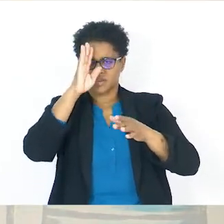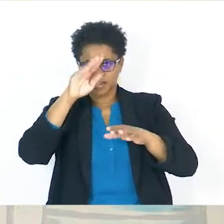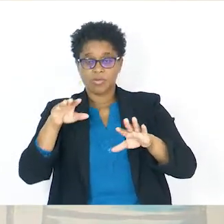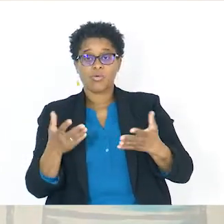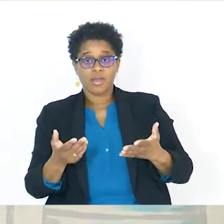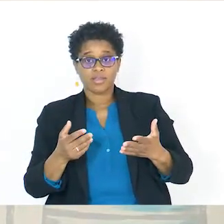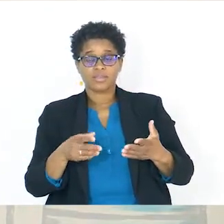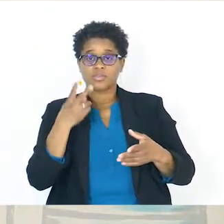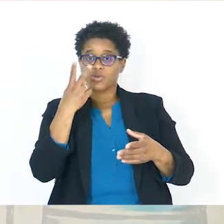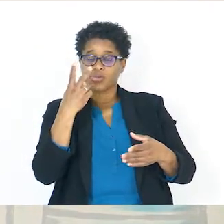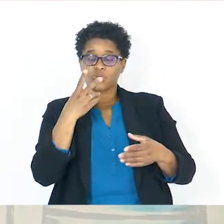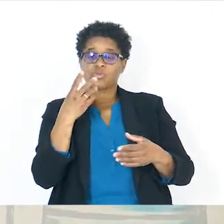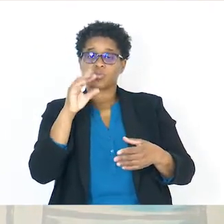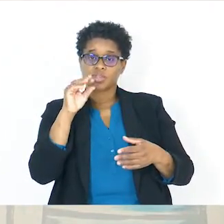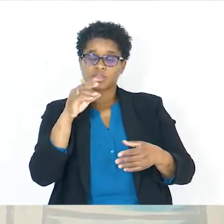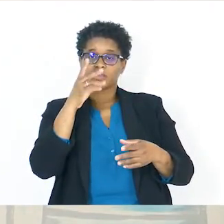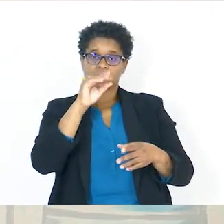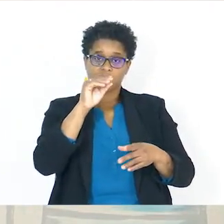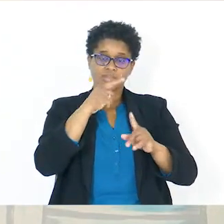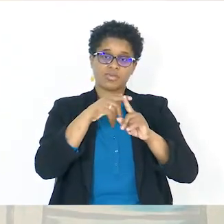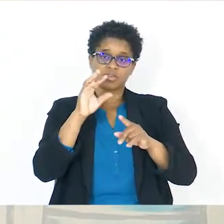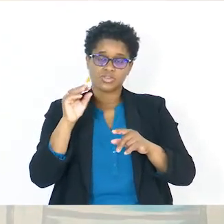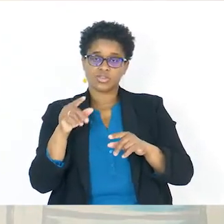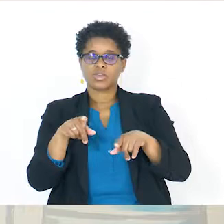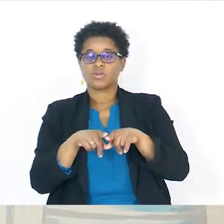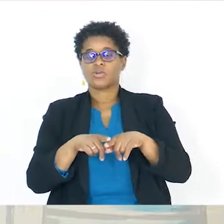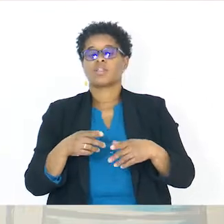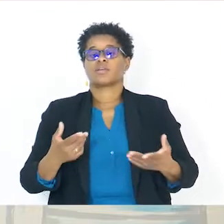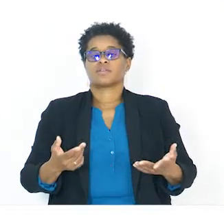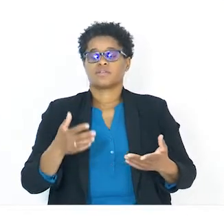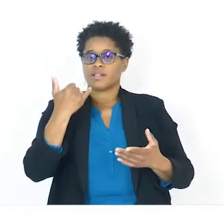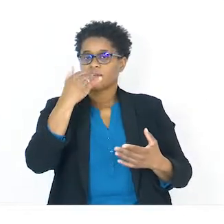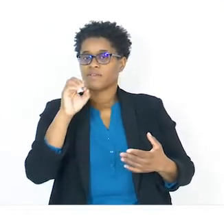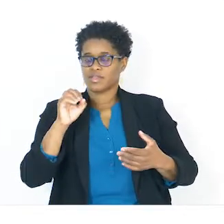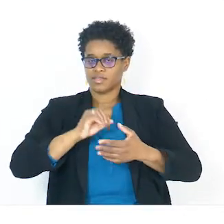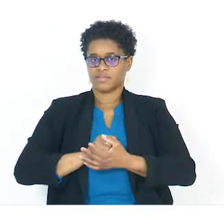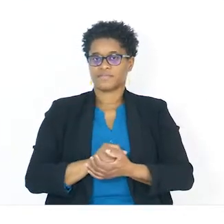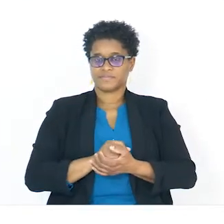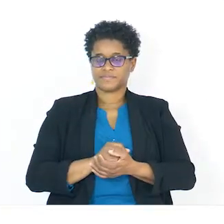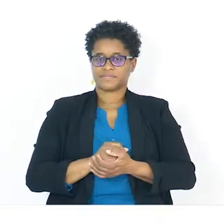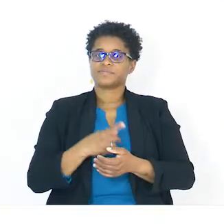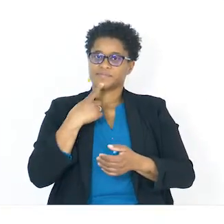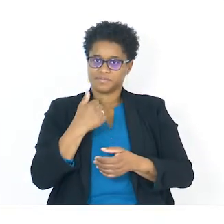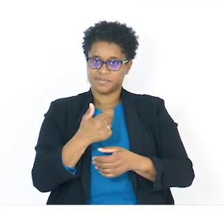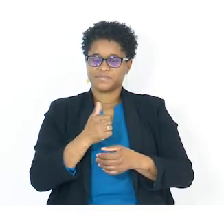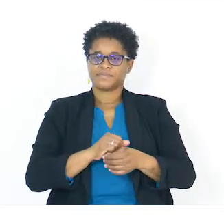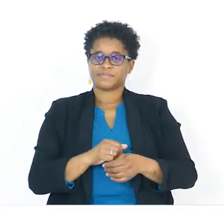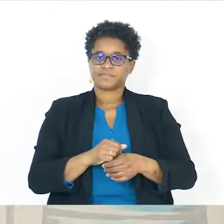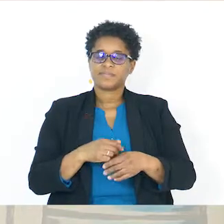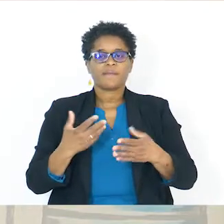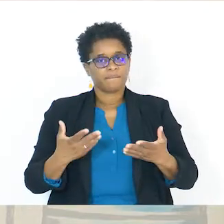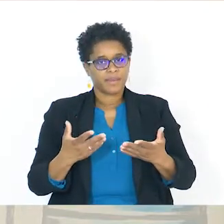sabem quanto é que dá. 2, 10. 10 mais 10, que é igual a 20.